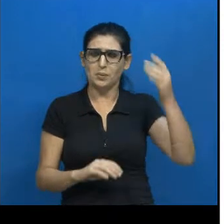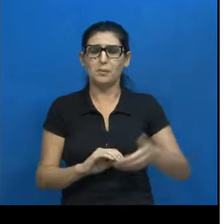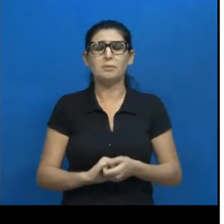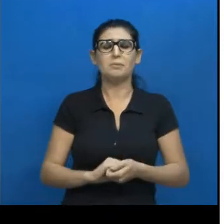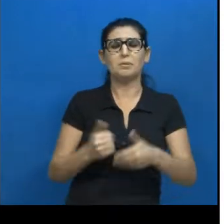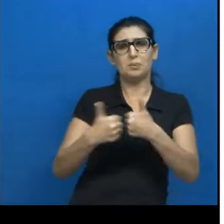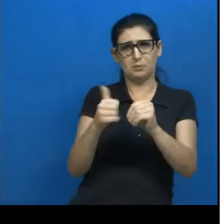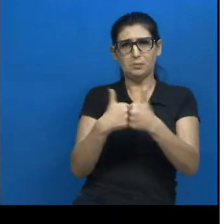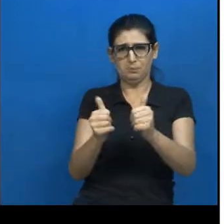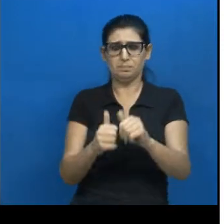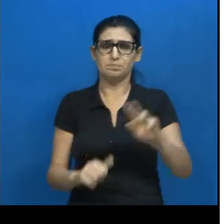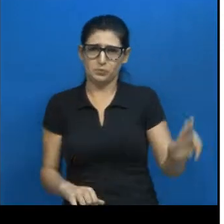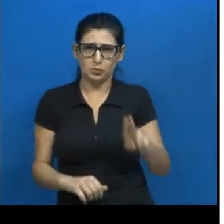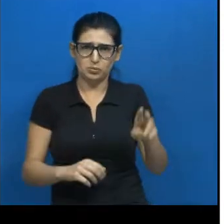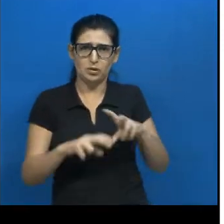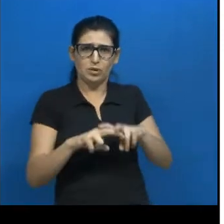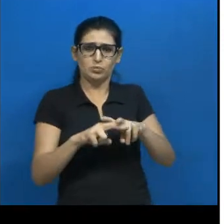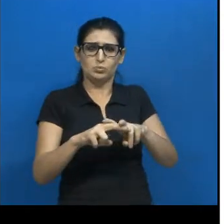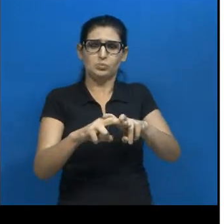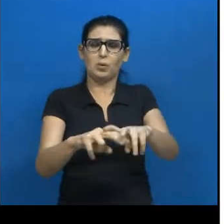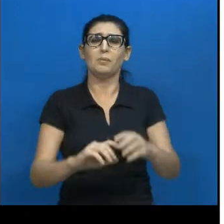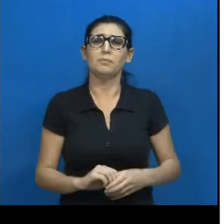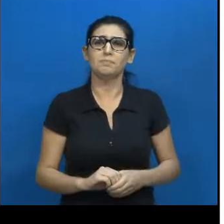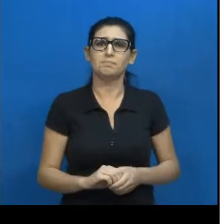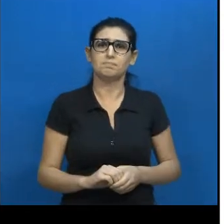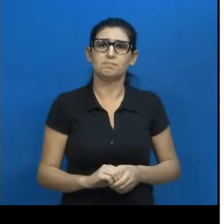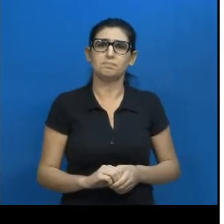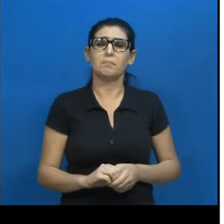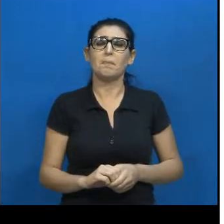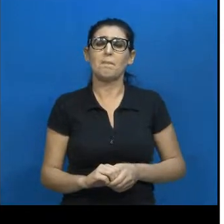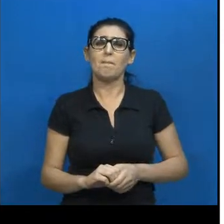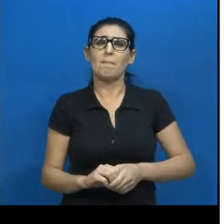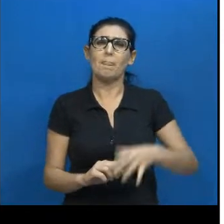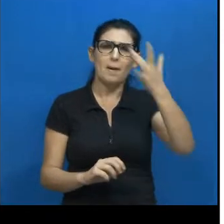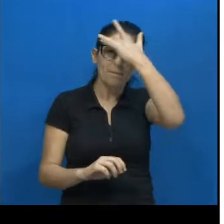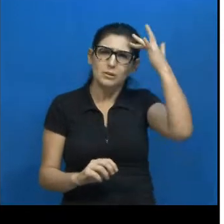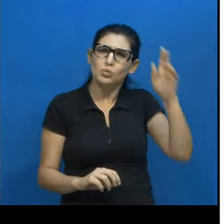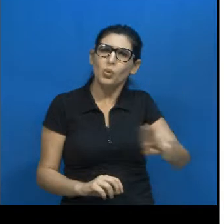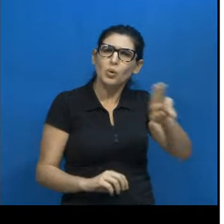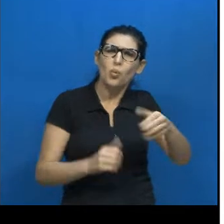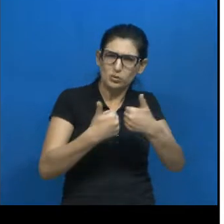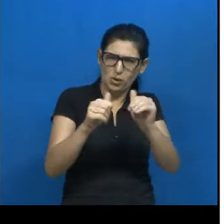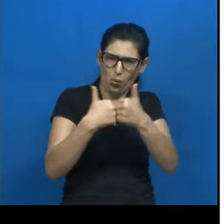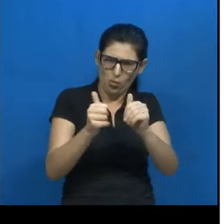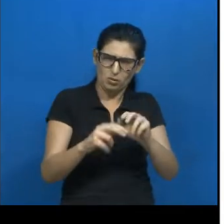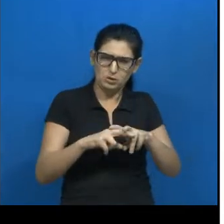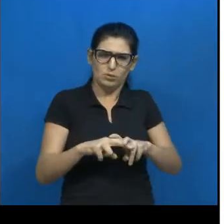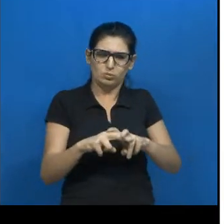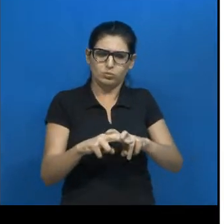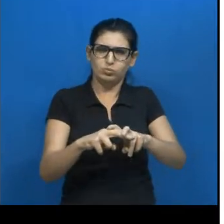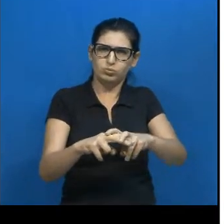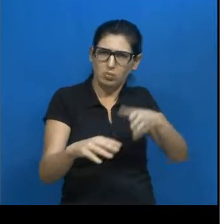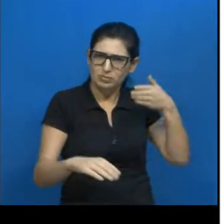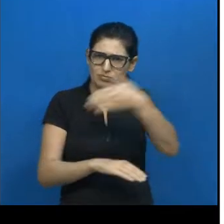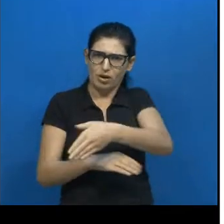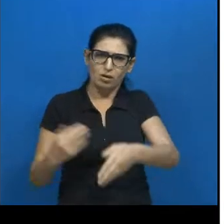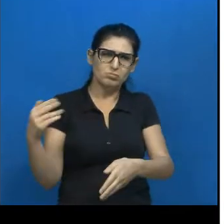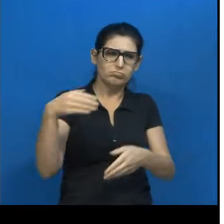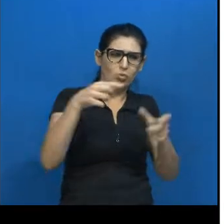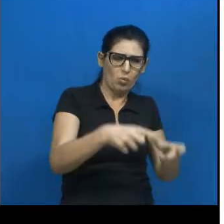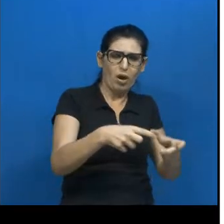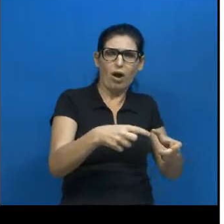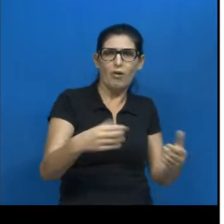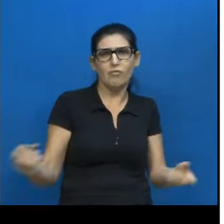gente olhou as necessidades dos passageiros, a gente identificou que a gente teria que tomar uma ação que não